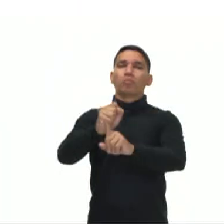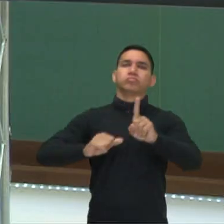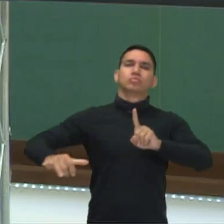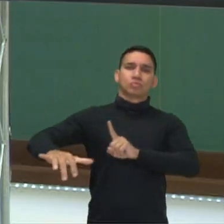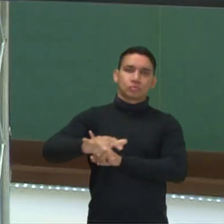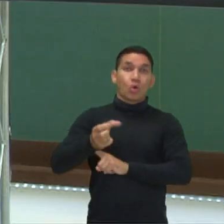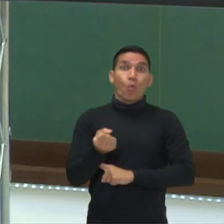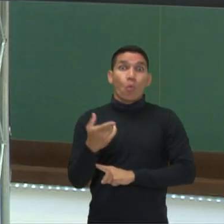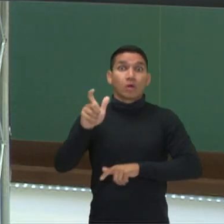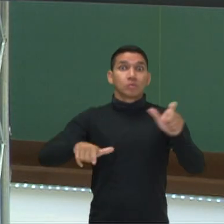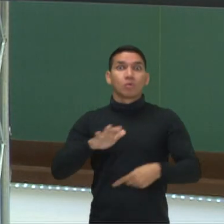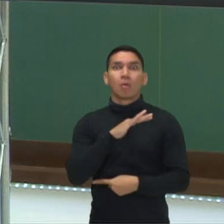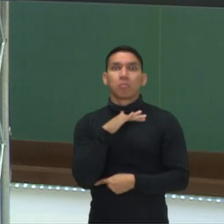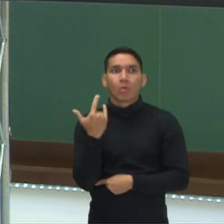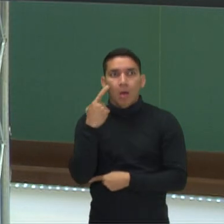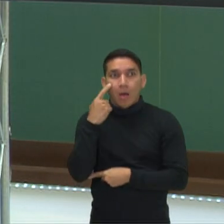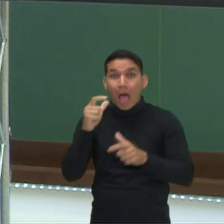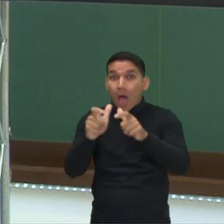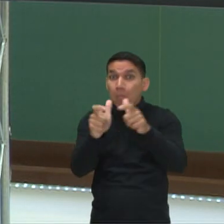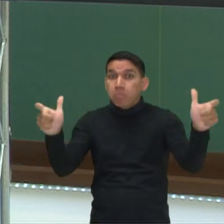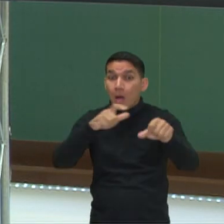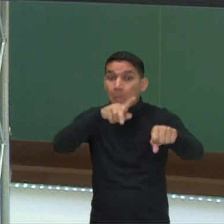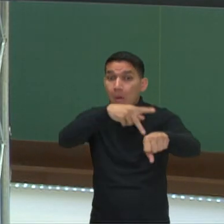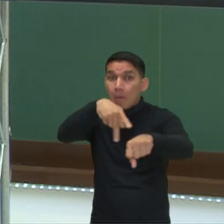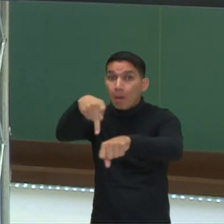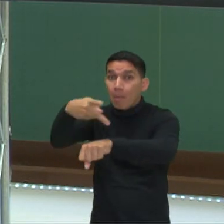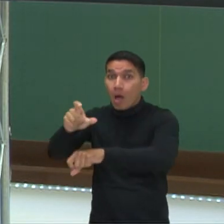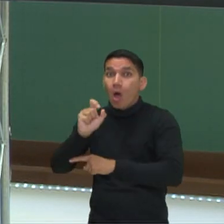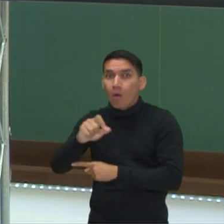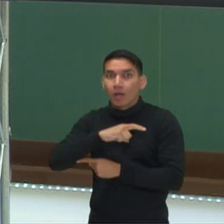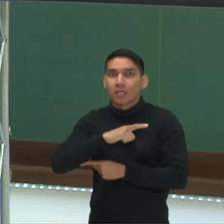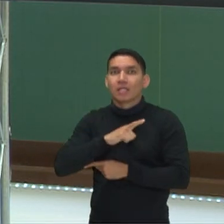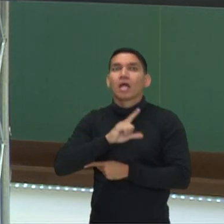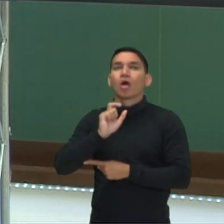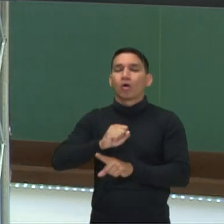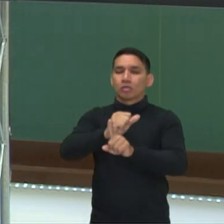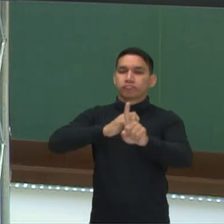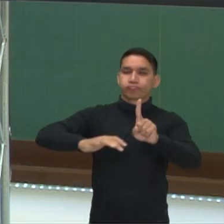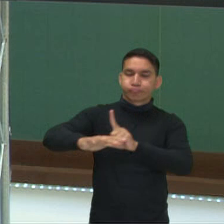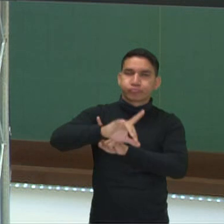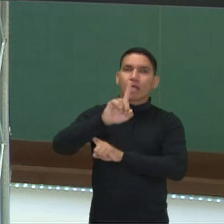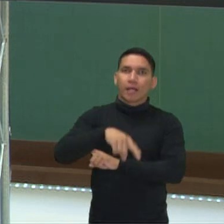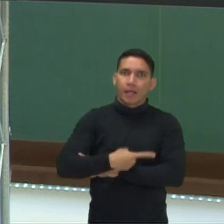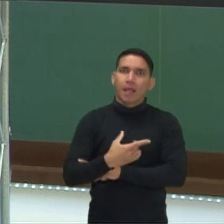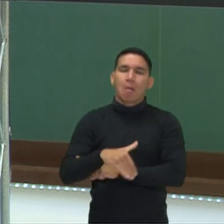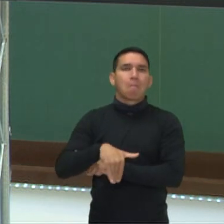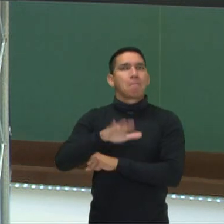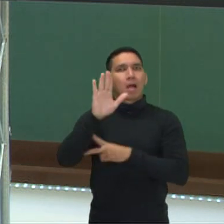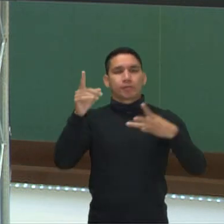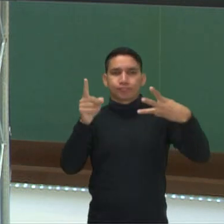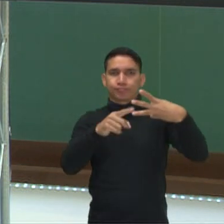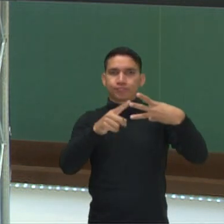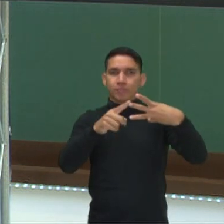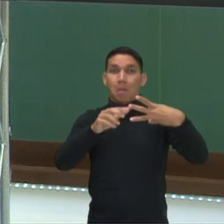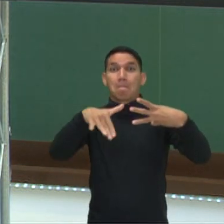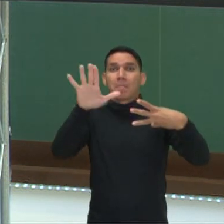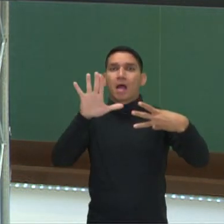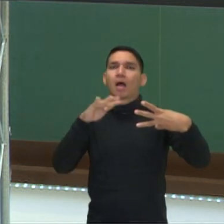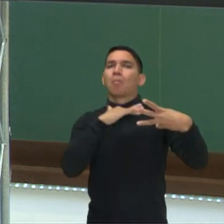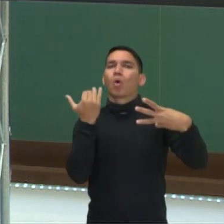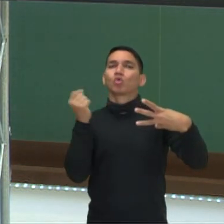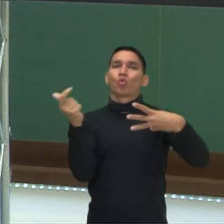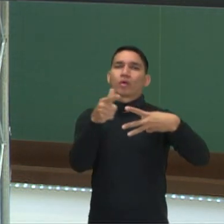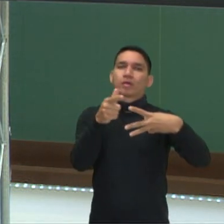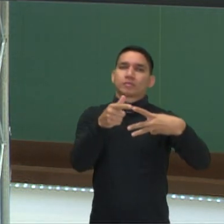morreram. Você vai perceber que na maioria dos países, você tem os civis como muito mais mortos do que os militares.